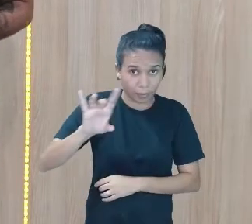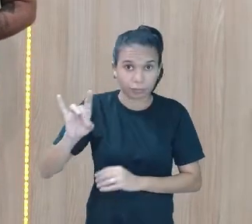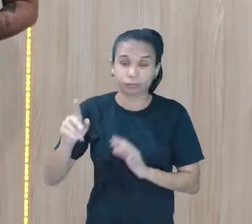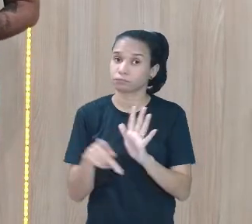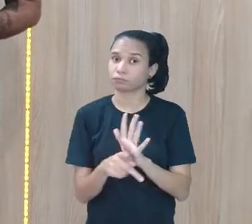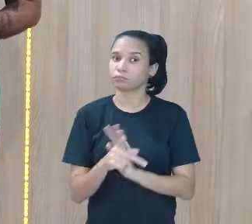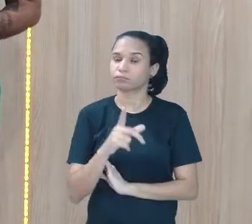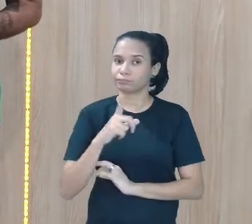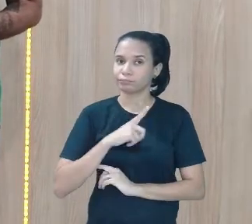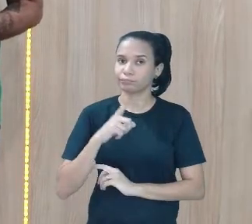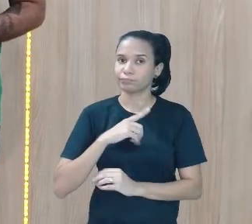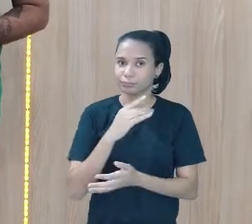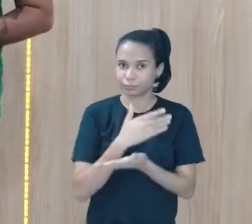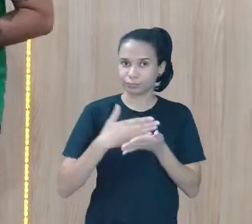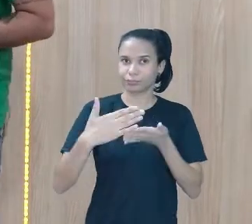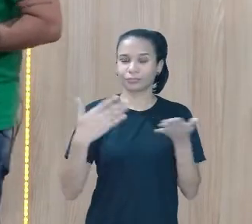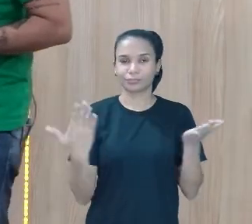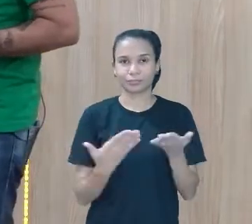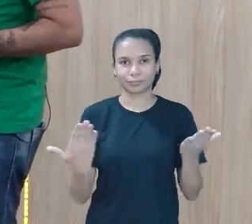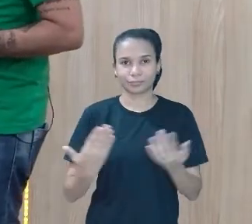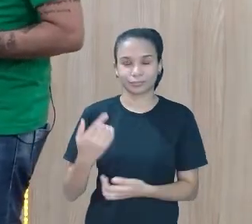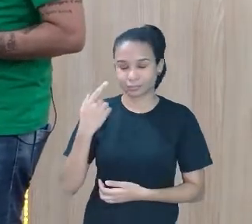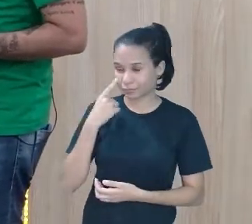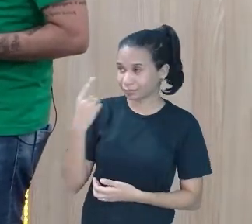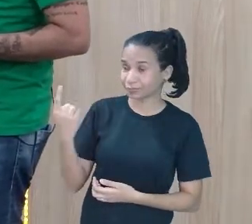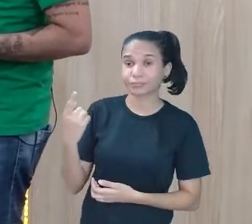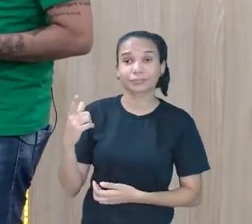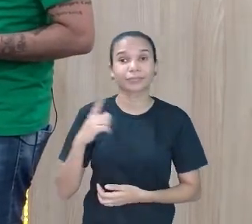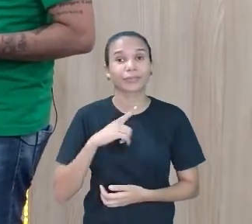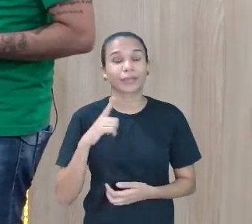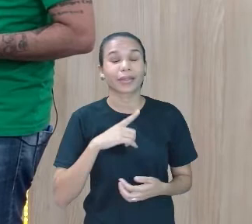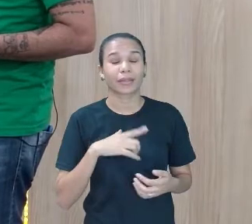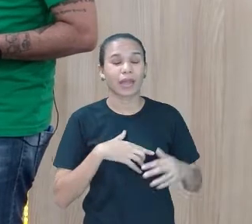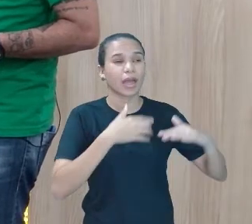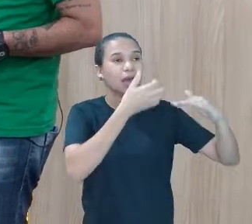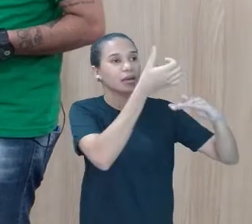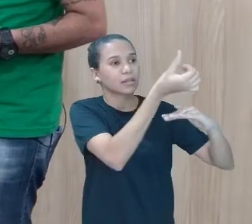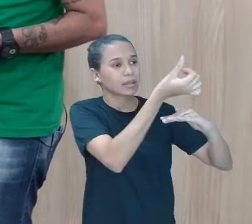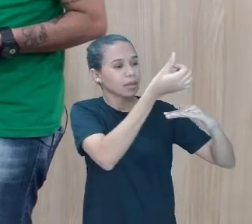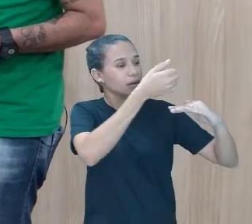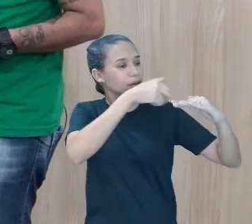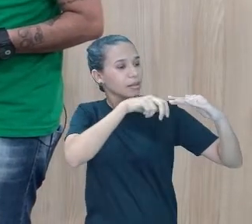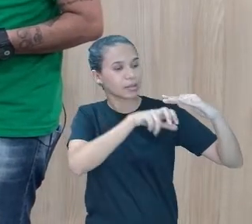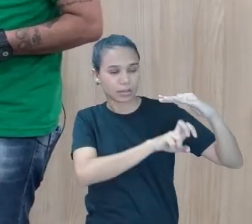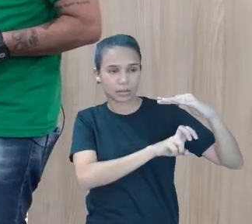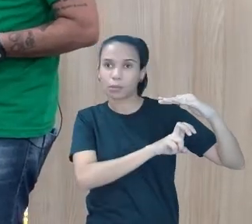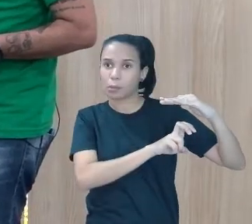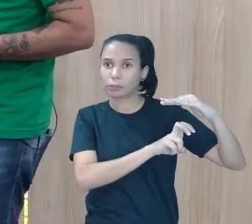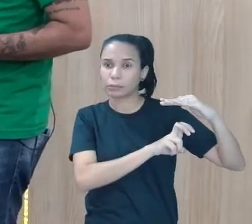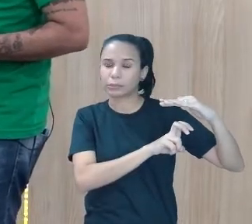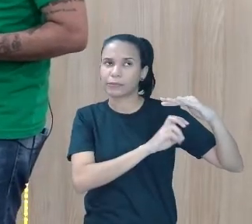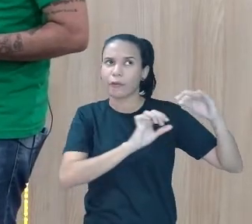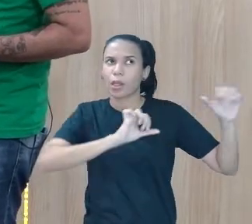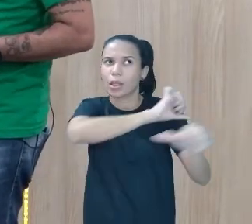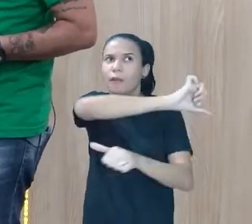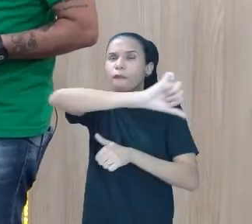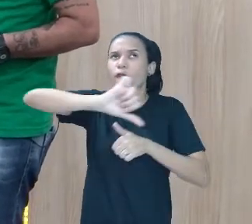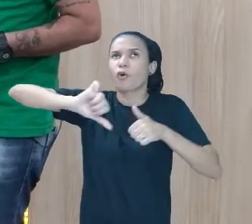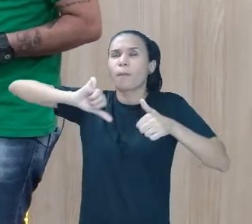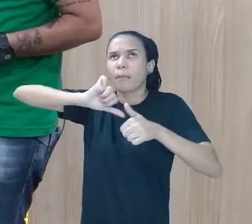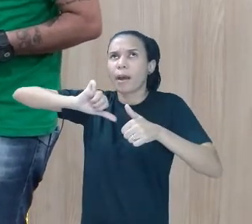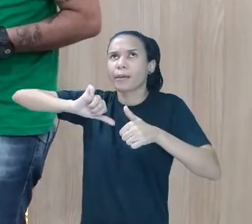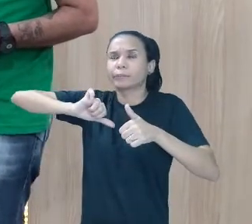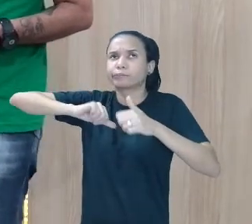eu vou fazer a partir de agora. Então veja, aquela fração 6 sobre 5, eu quero transformá-lo